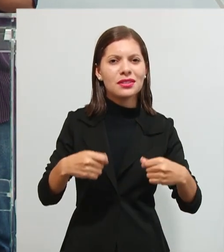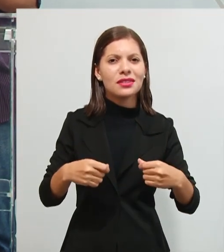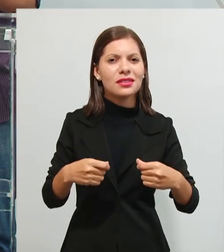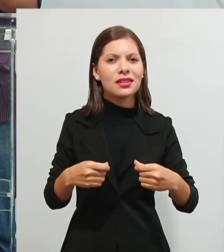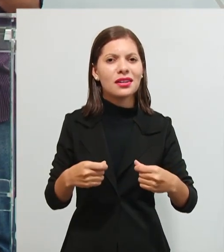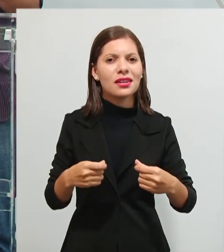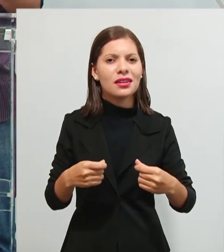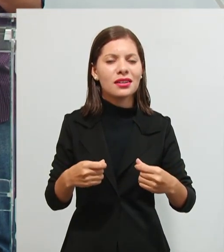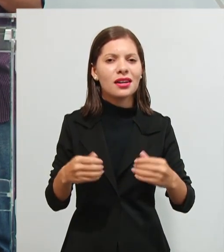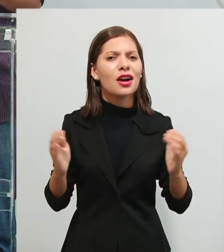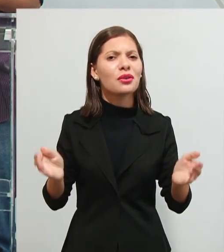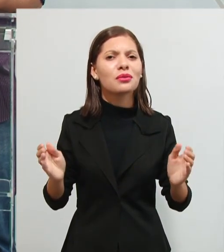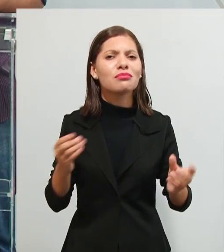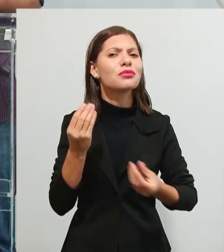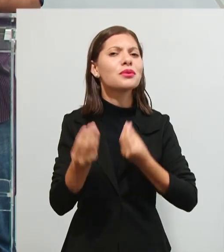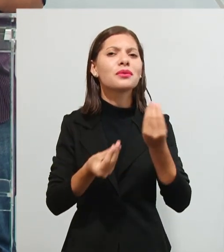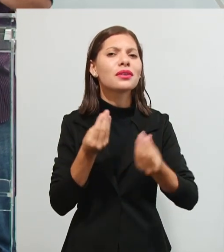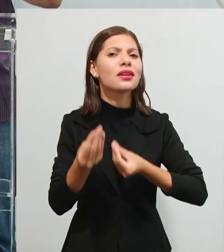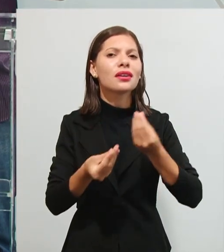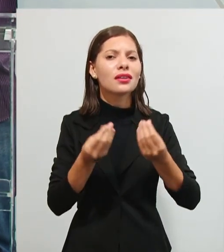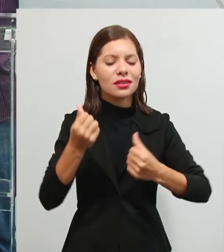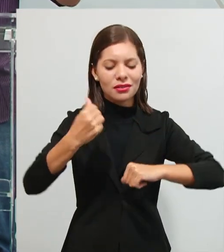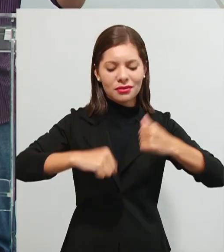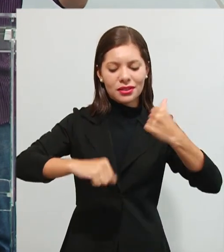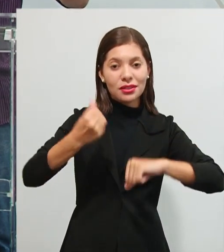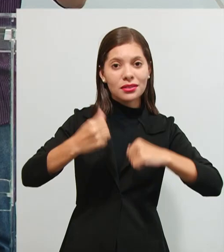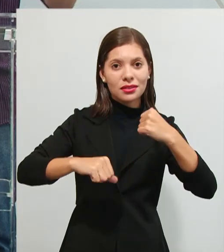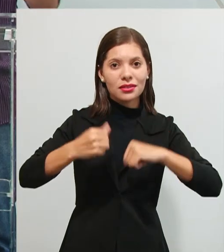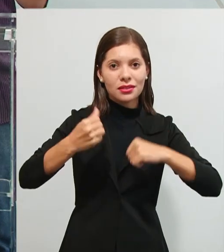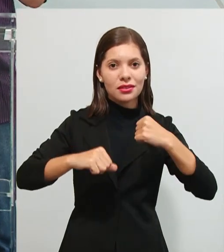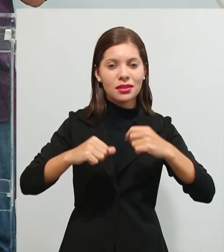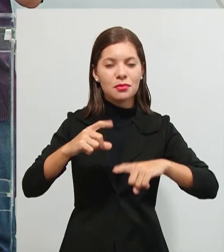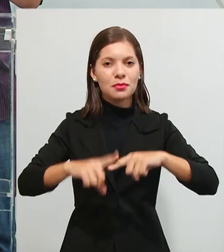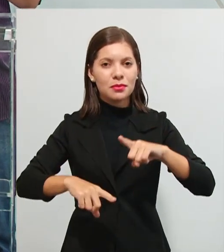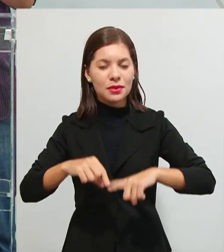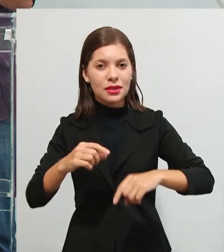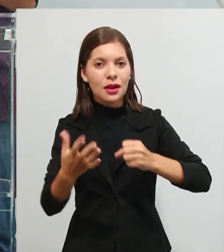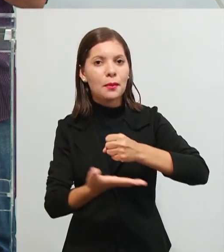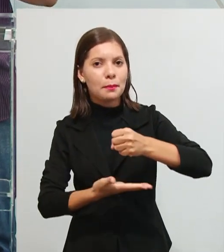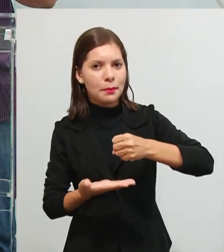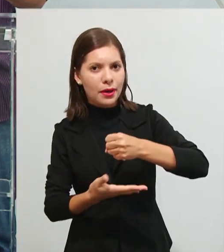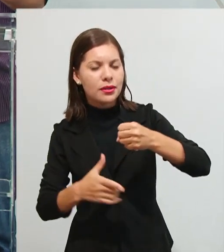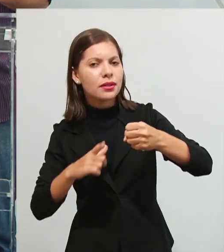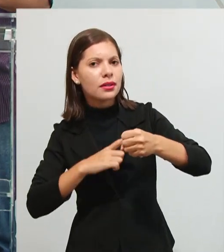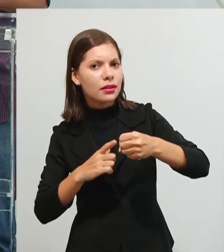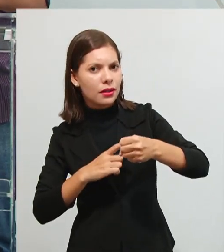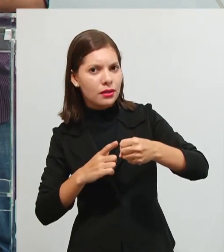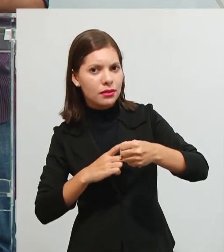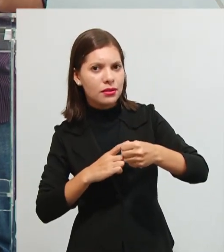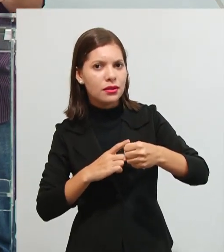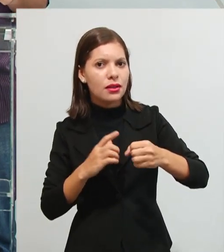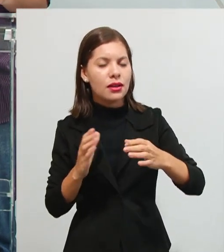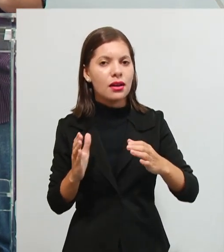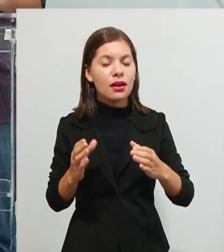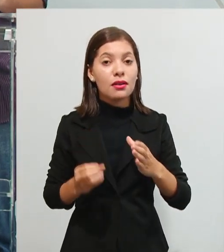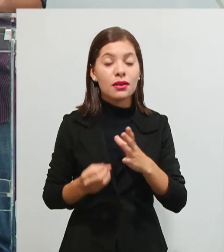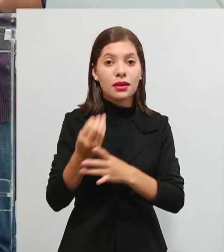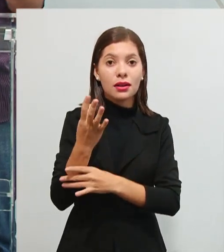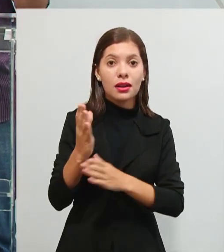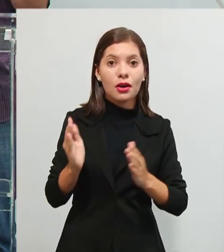vai fazer agora? Propor uma avaliação. Já tem todo o material base, eu vou criar um fórum de